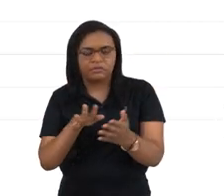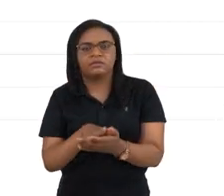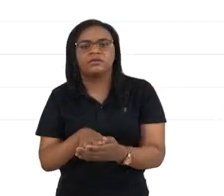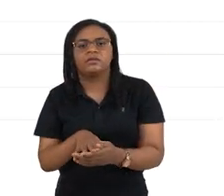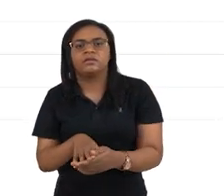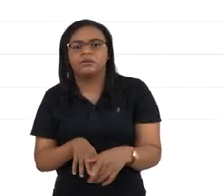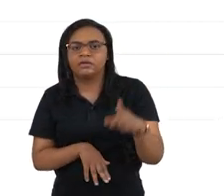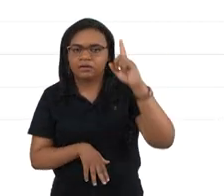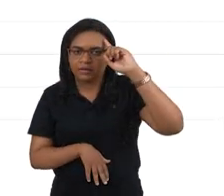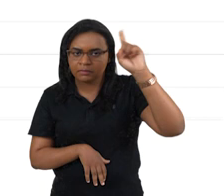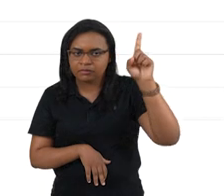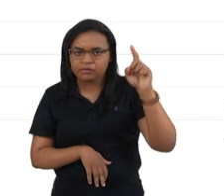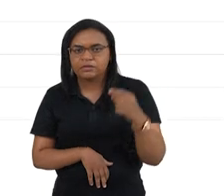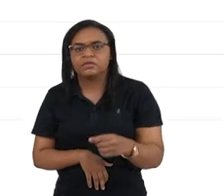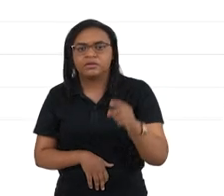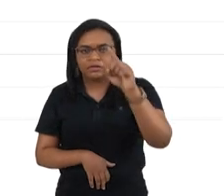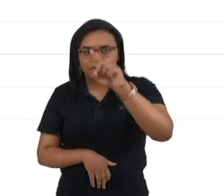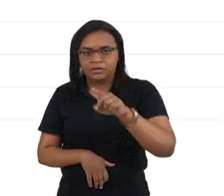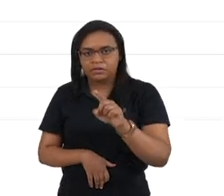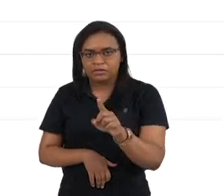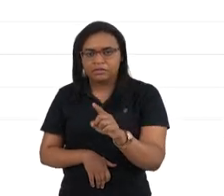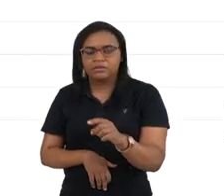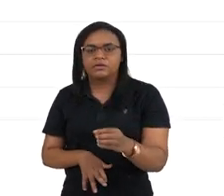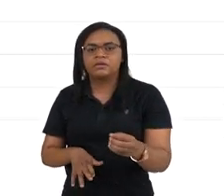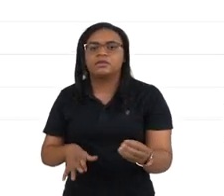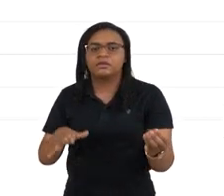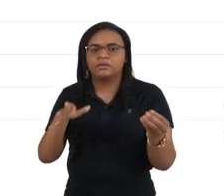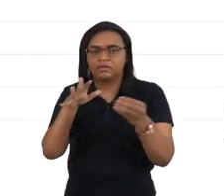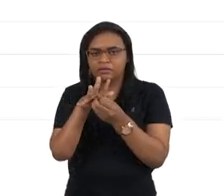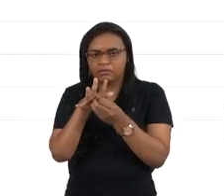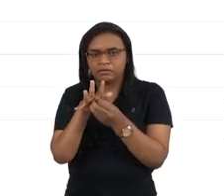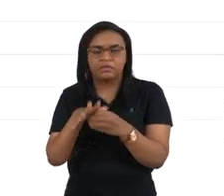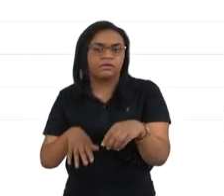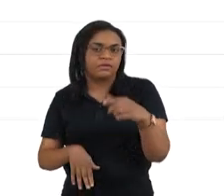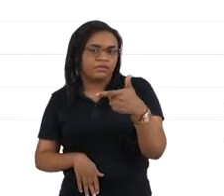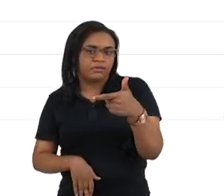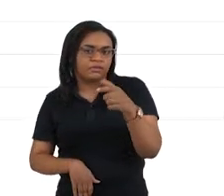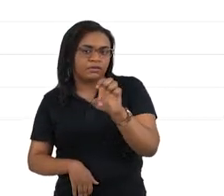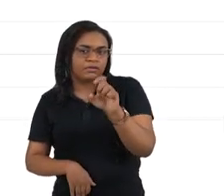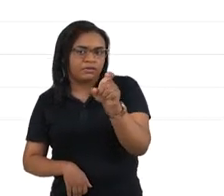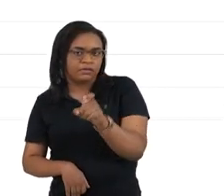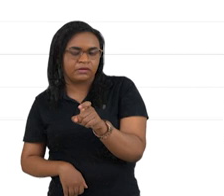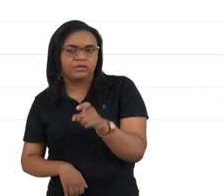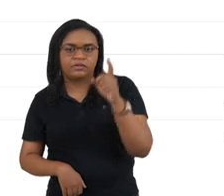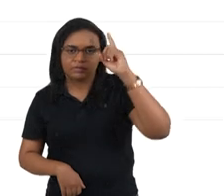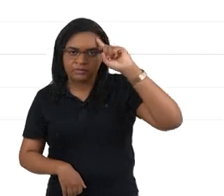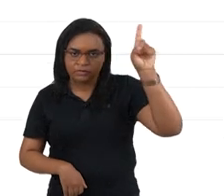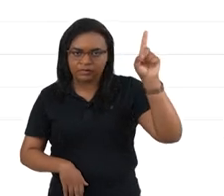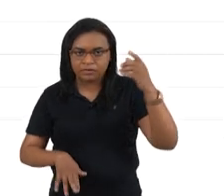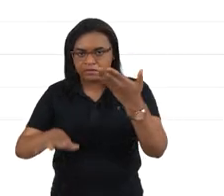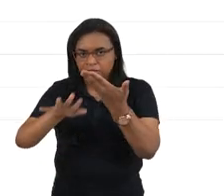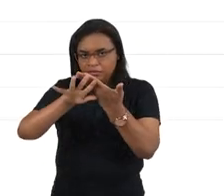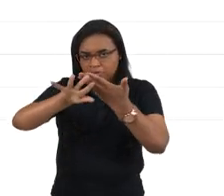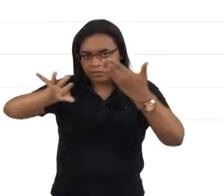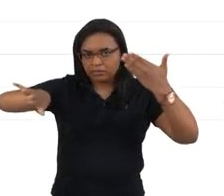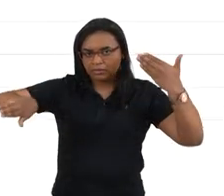dias. A gente já coloca ela aqui. 2 e x. Então, vamos relacionar dia com distância.